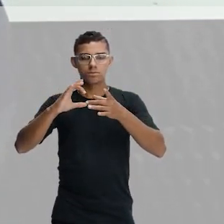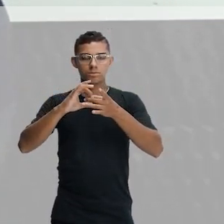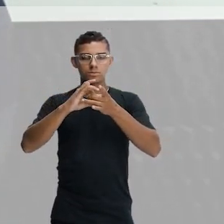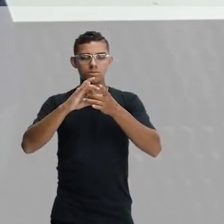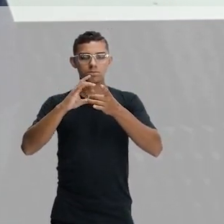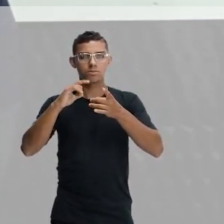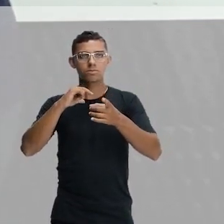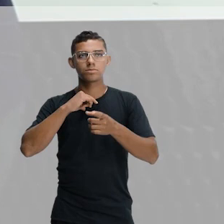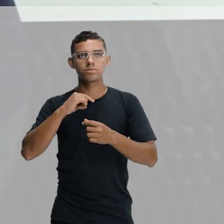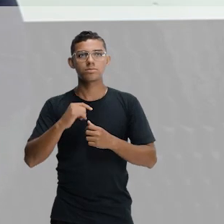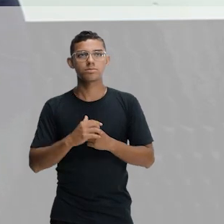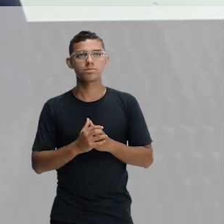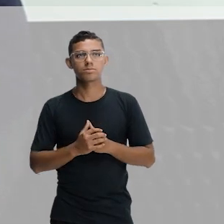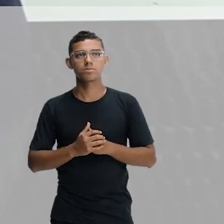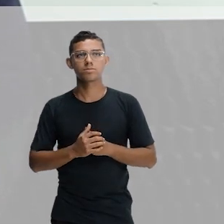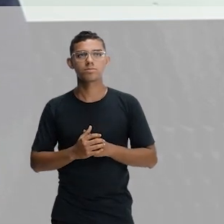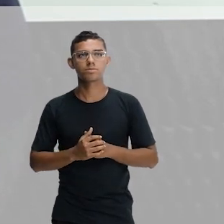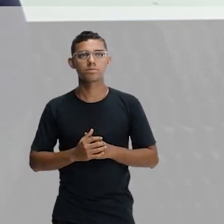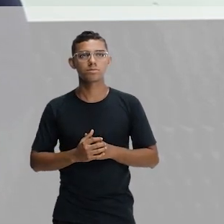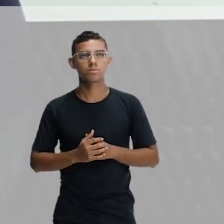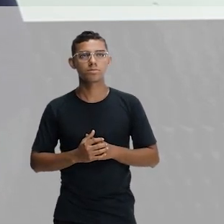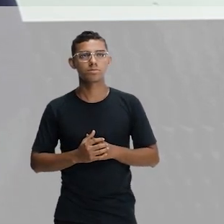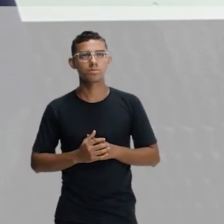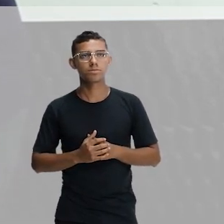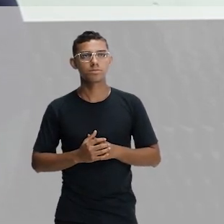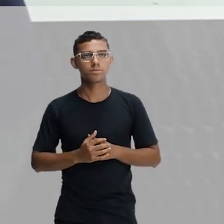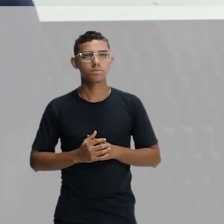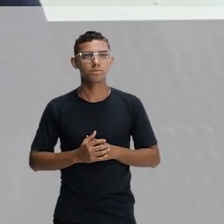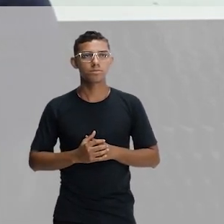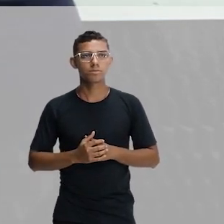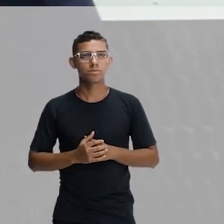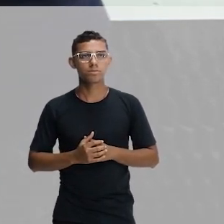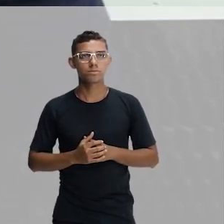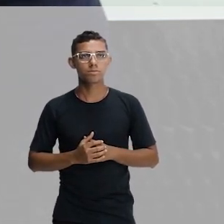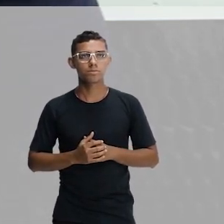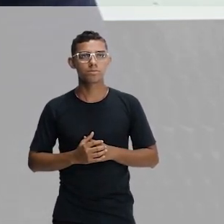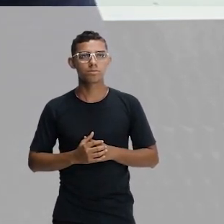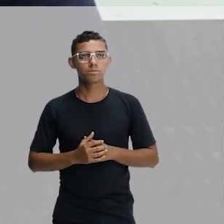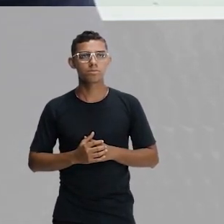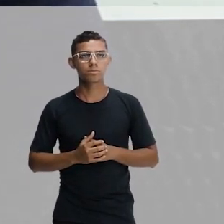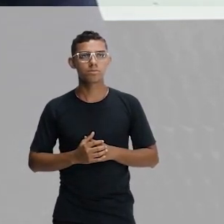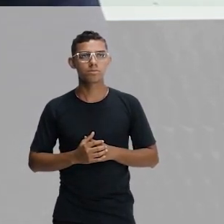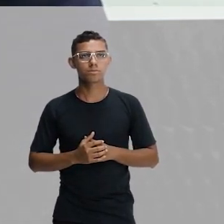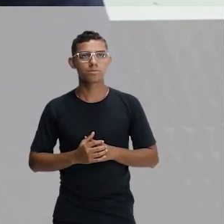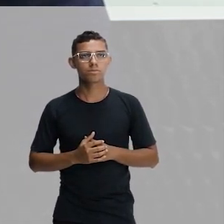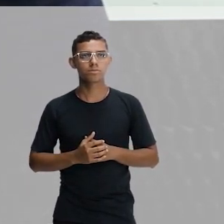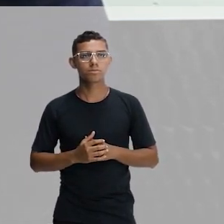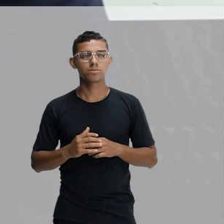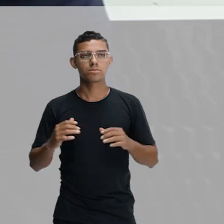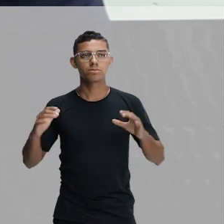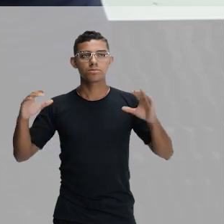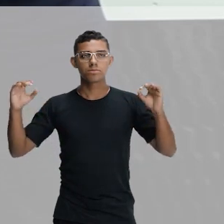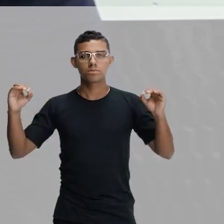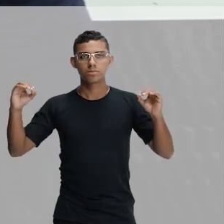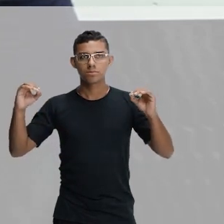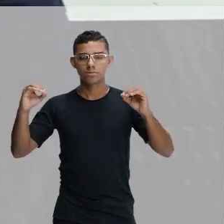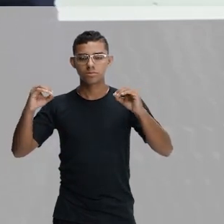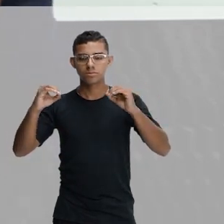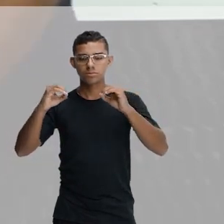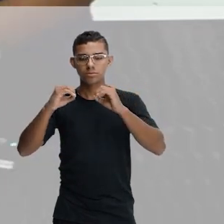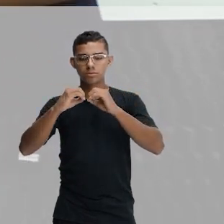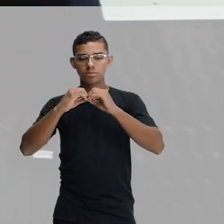ser basicamente isso. Então, o corpo A, ele se toca aqui com o corpo B. É um simples